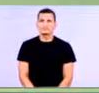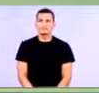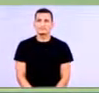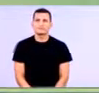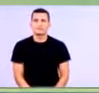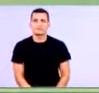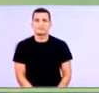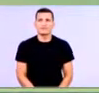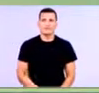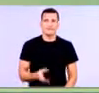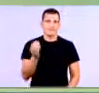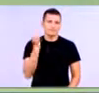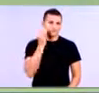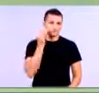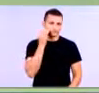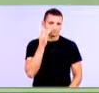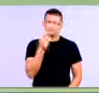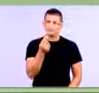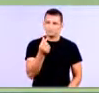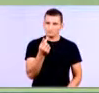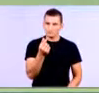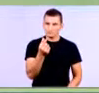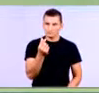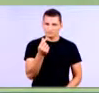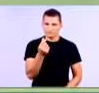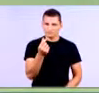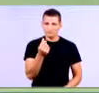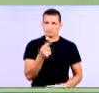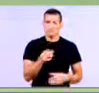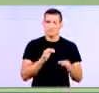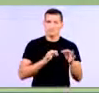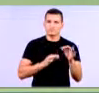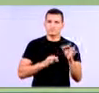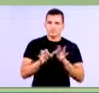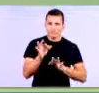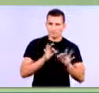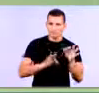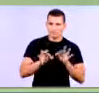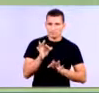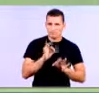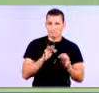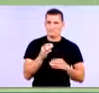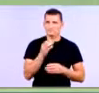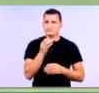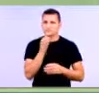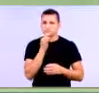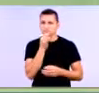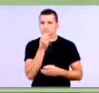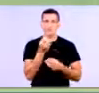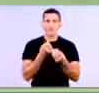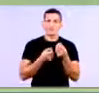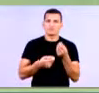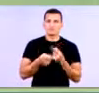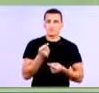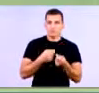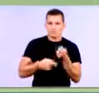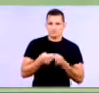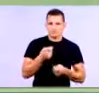o custo e impacto dos controles na eficiência do negócio. Verificar o